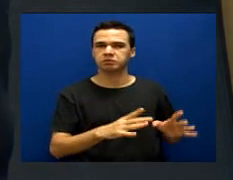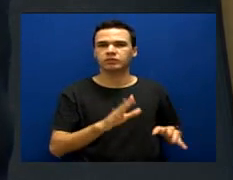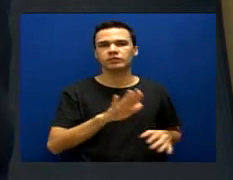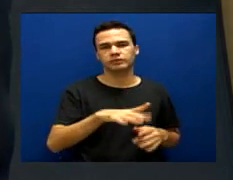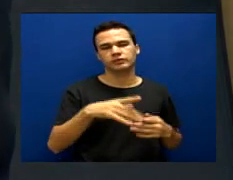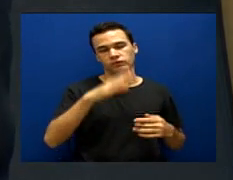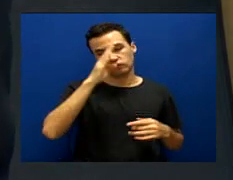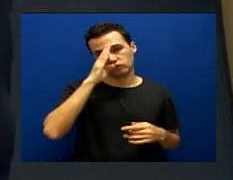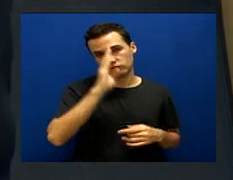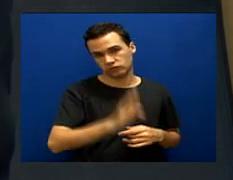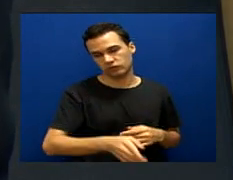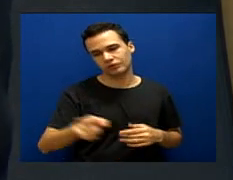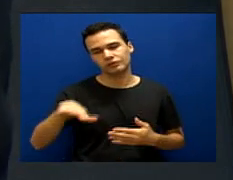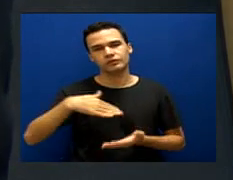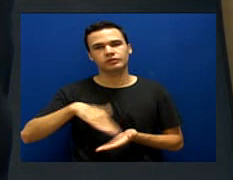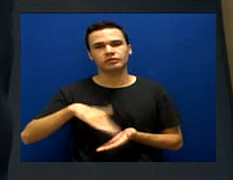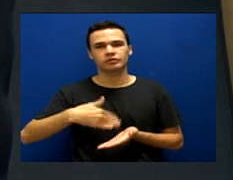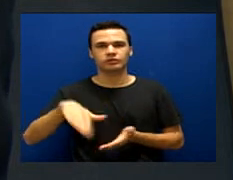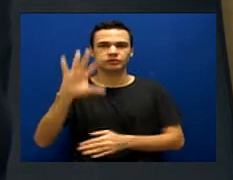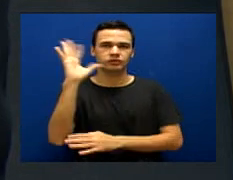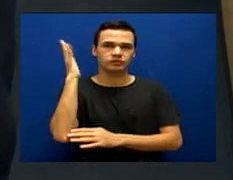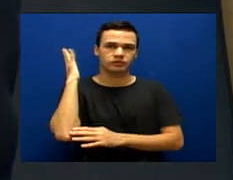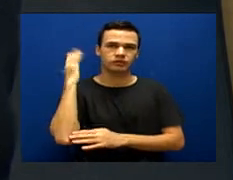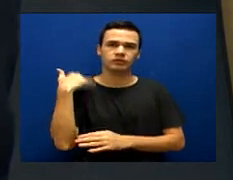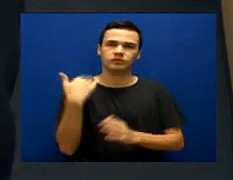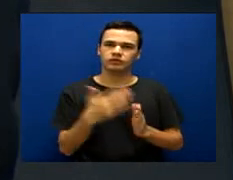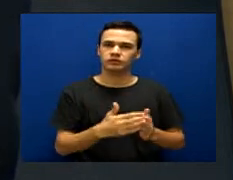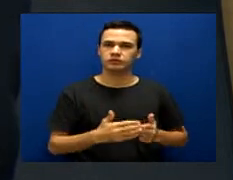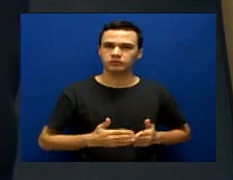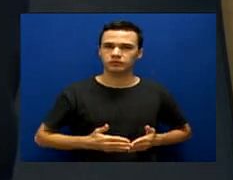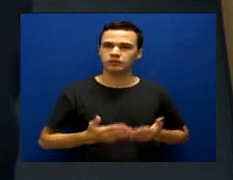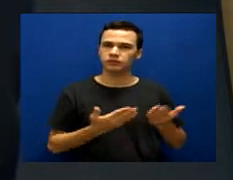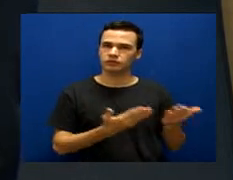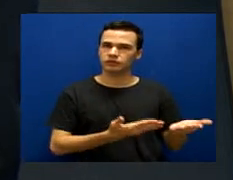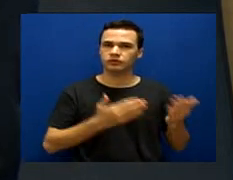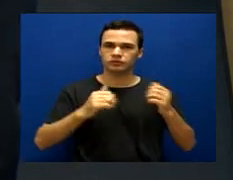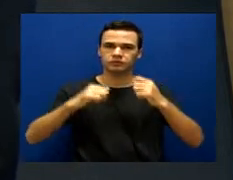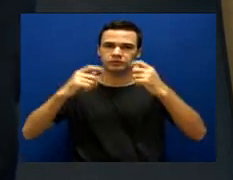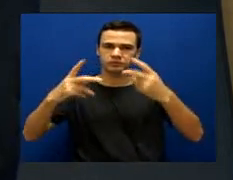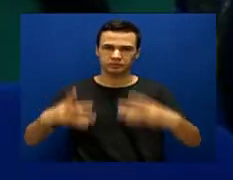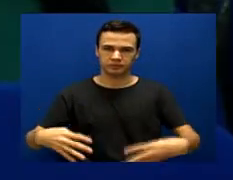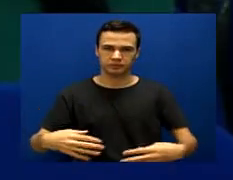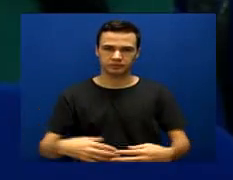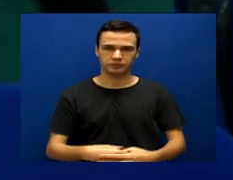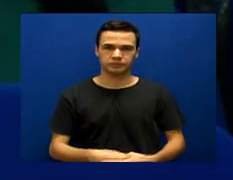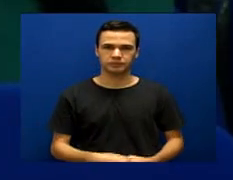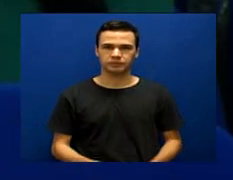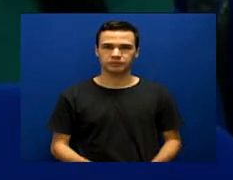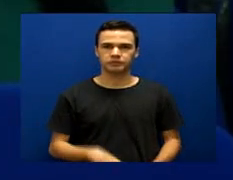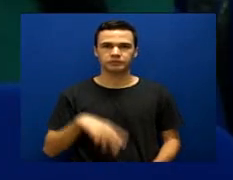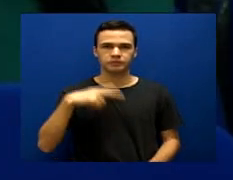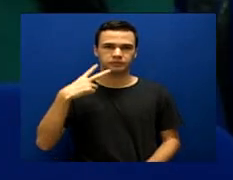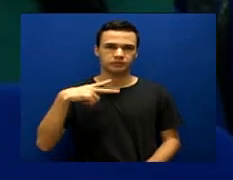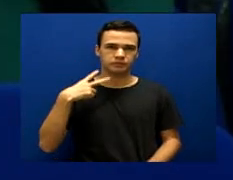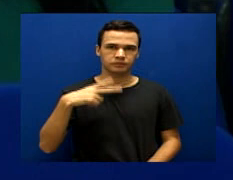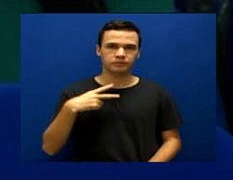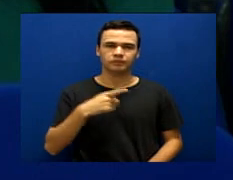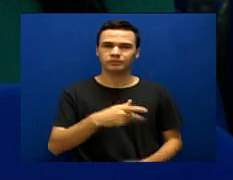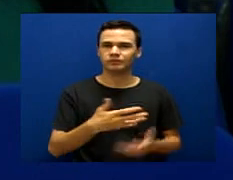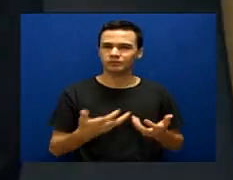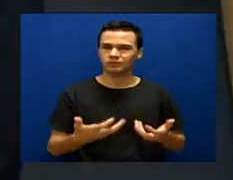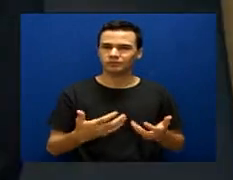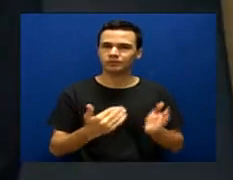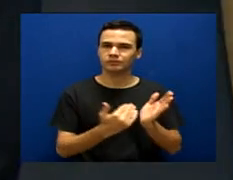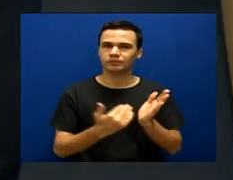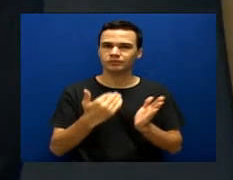mais especificamente da Secretaria do Meio Ambiente. Pedimos, então, empenho de Vossa Excelência com relação a isso, né? Vereador, queria fazer mais